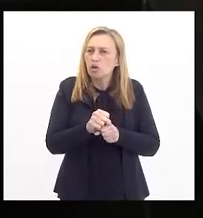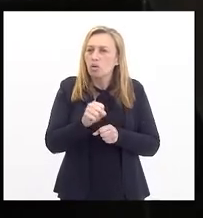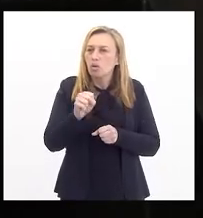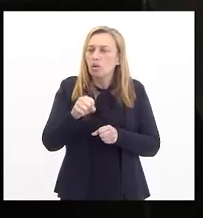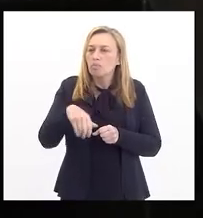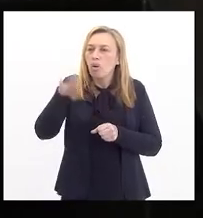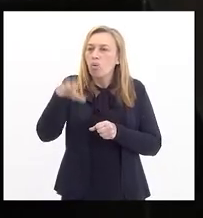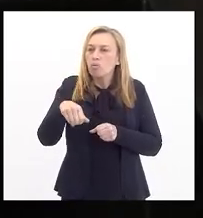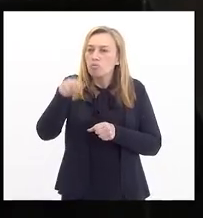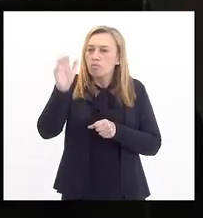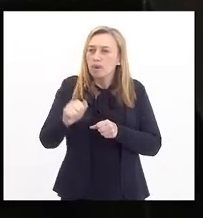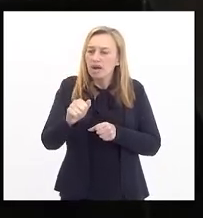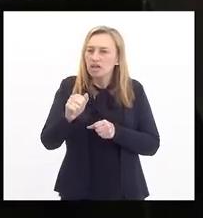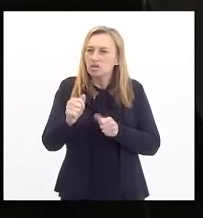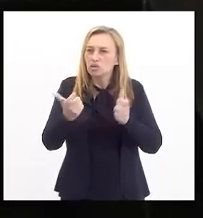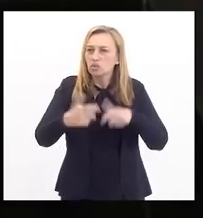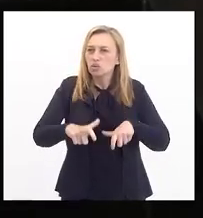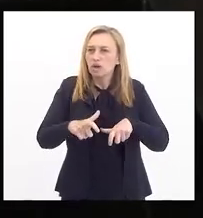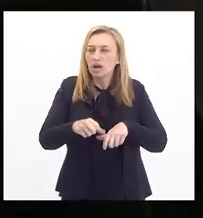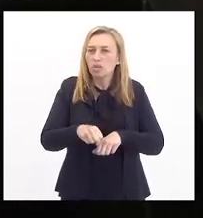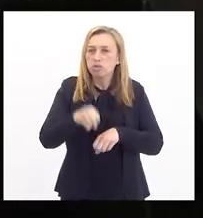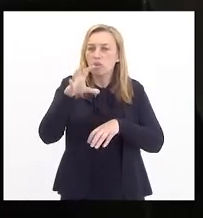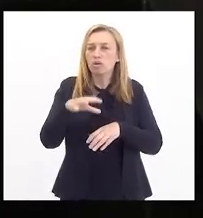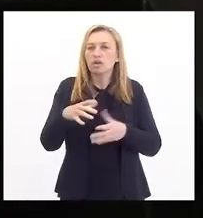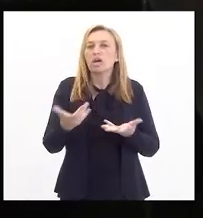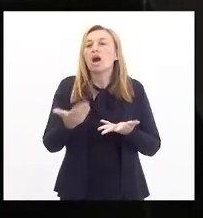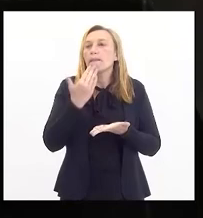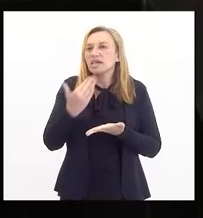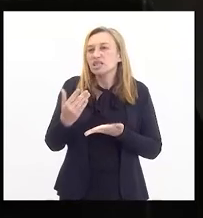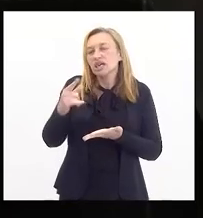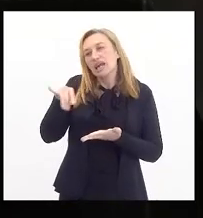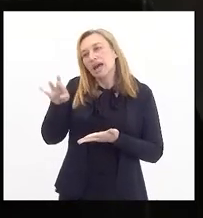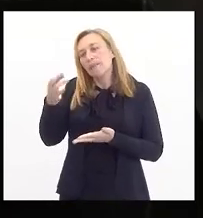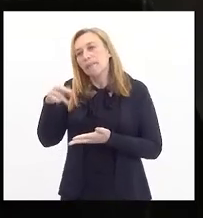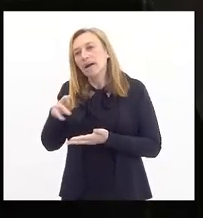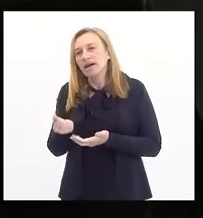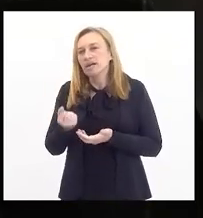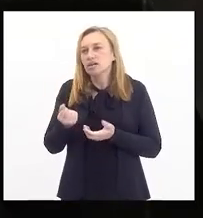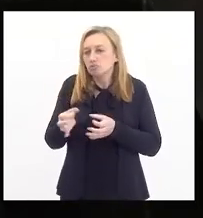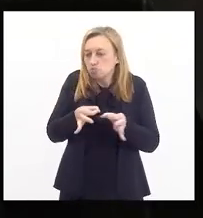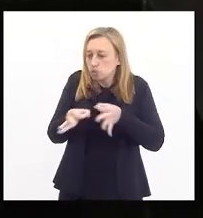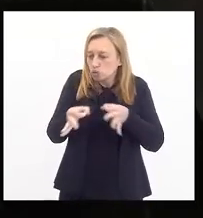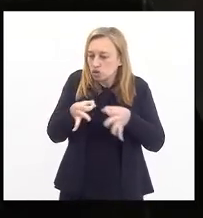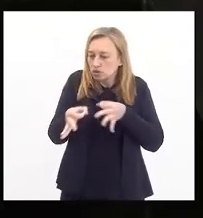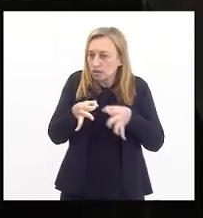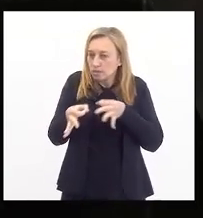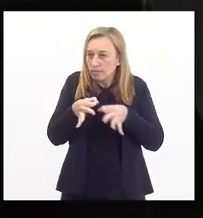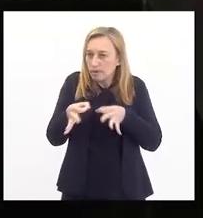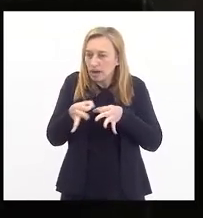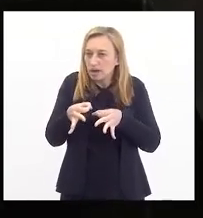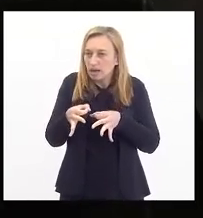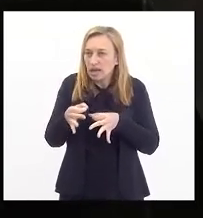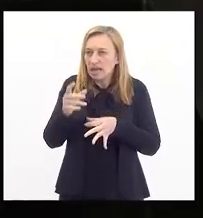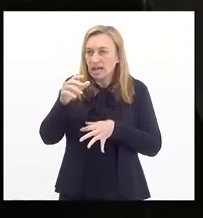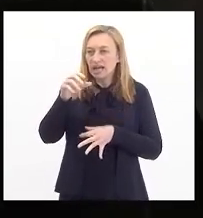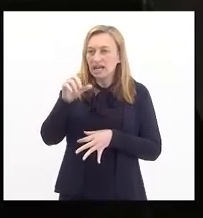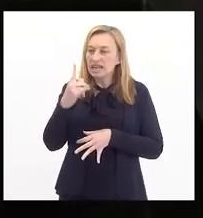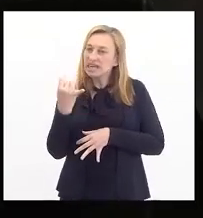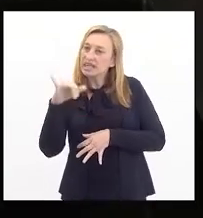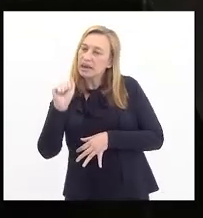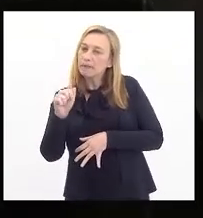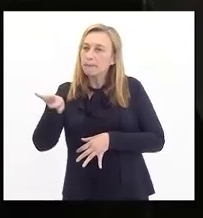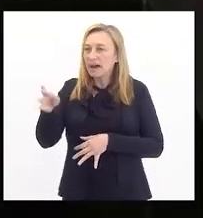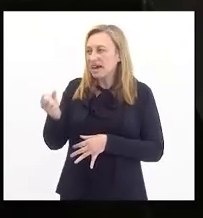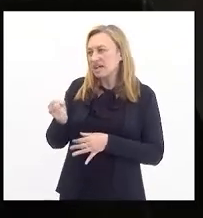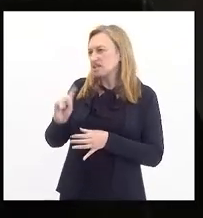explodido. Né? Inclusive chegaram a solicitar ao Niemeyer que pudesse fazer o projeto de reparo do monumento, e o Niemeyer se recusou. Ele falou, não, vamos deixar